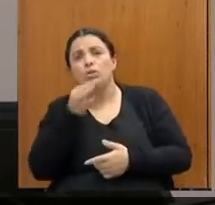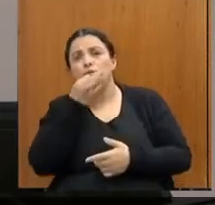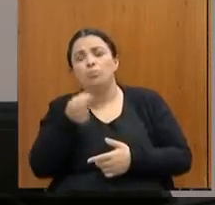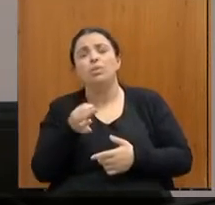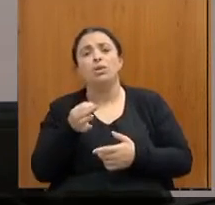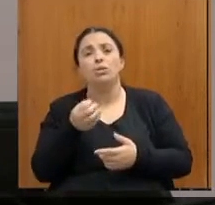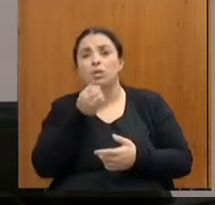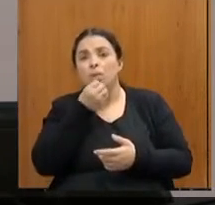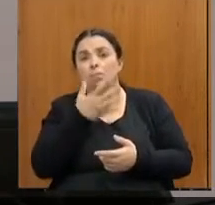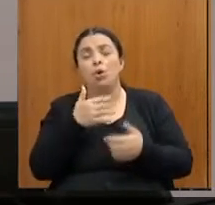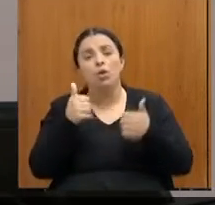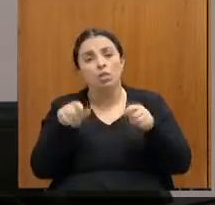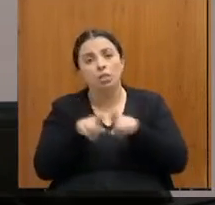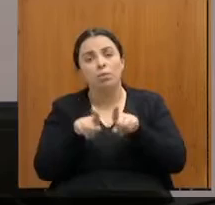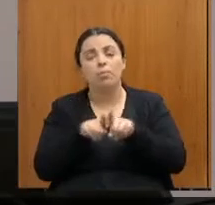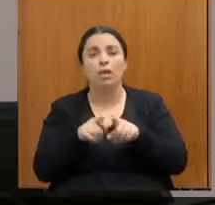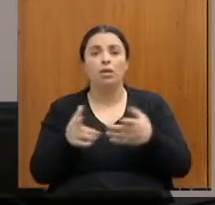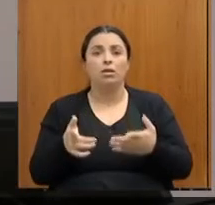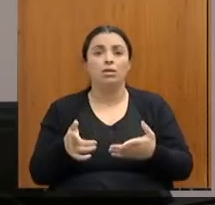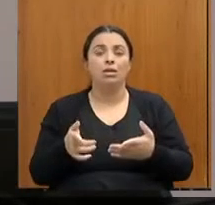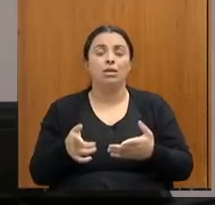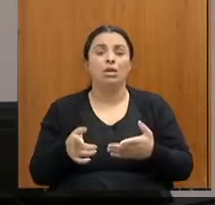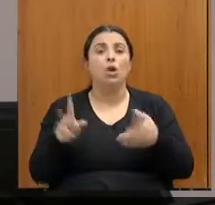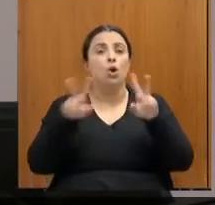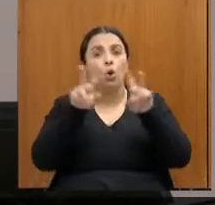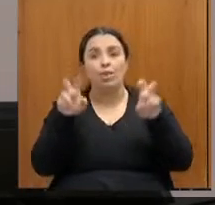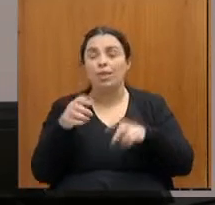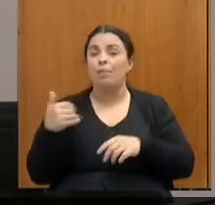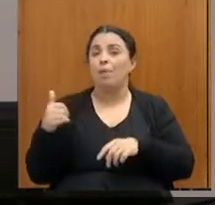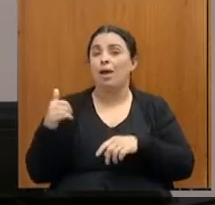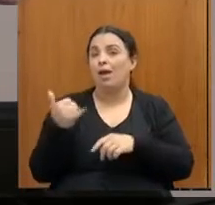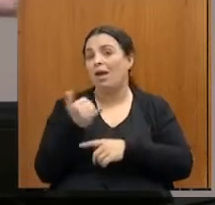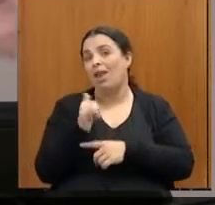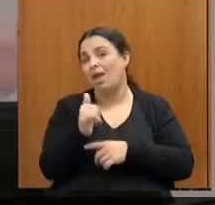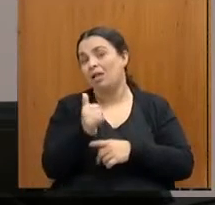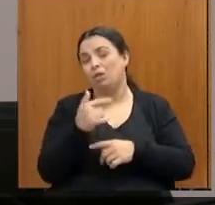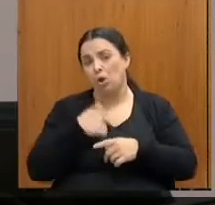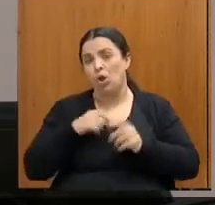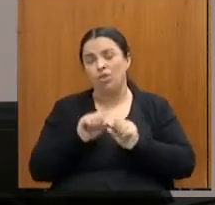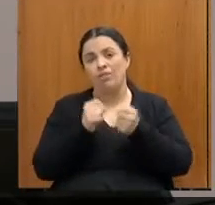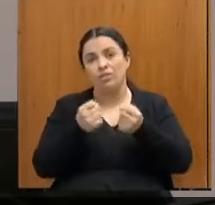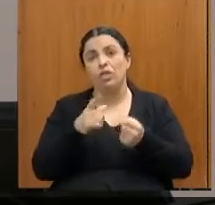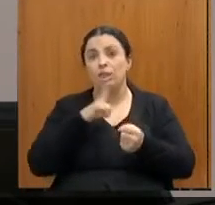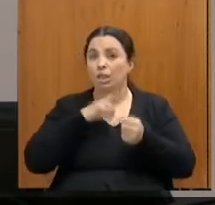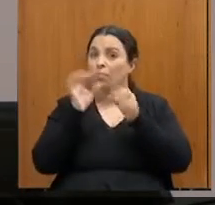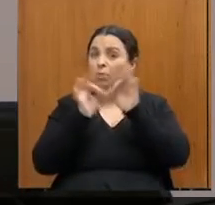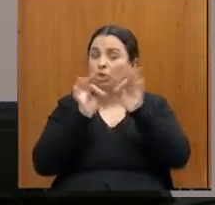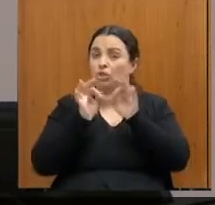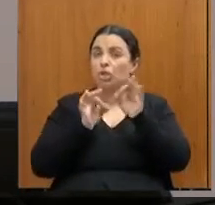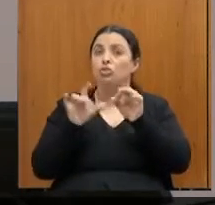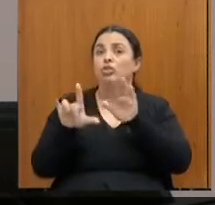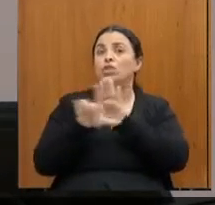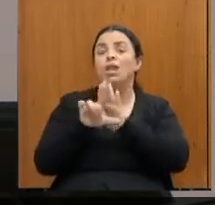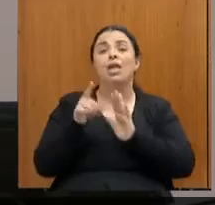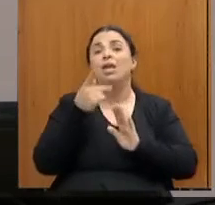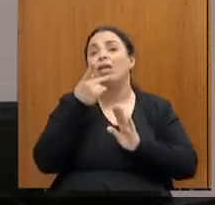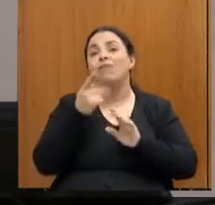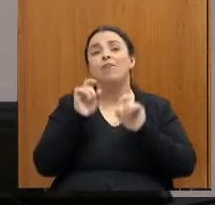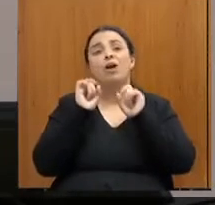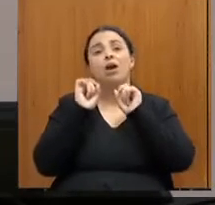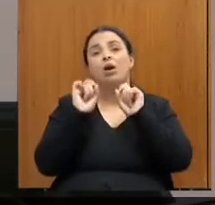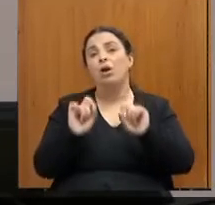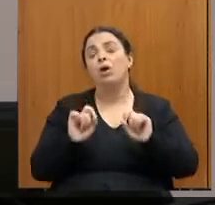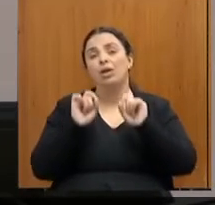encerro na própria questão do setor elétrico eu tenho defendido tem projeto de lei nesse dito e fala que tudo